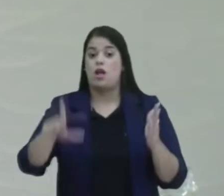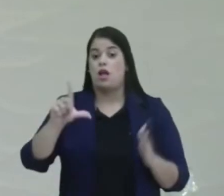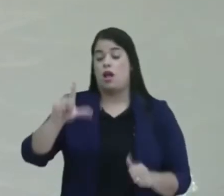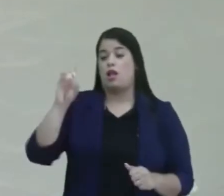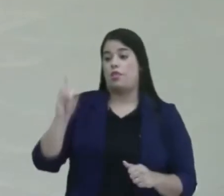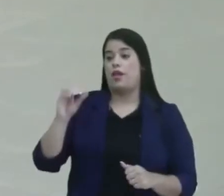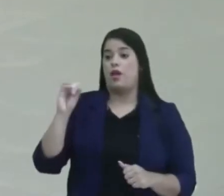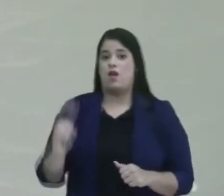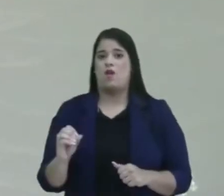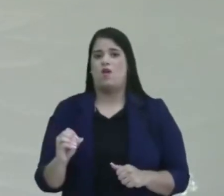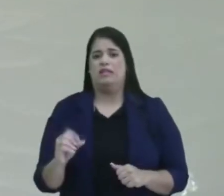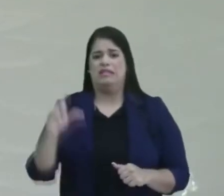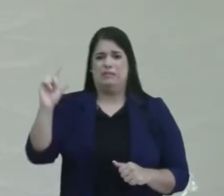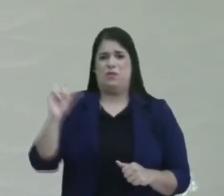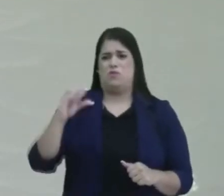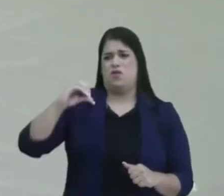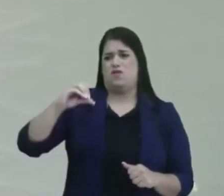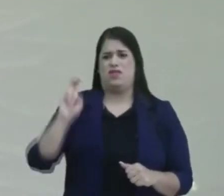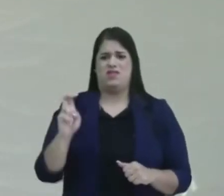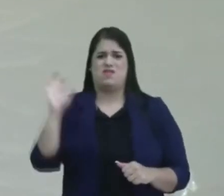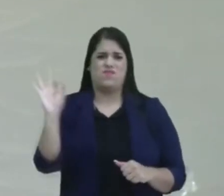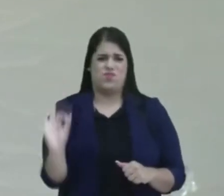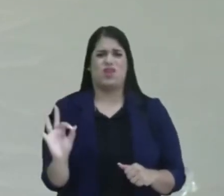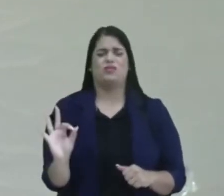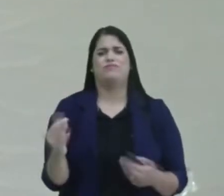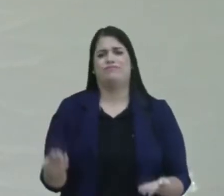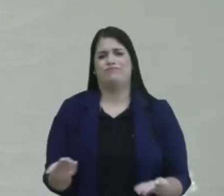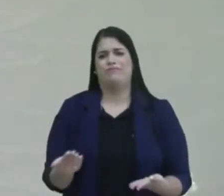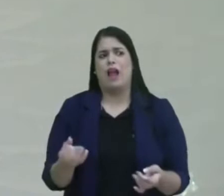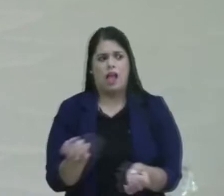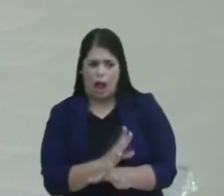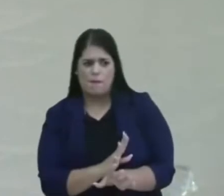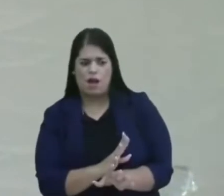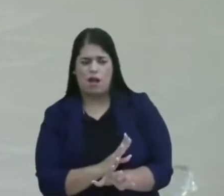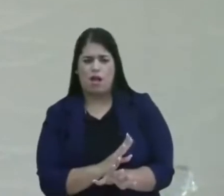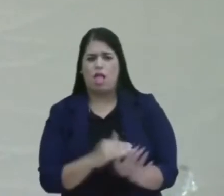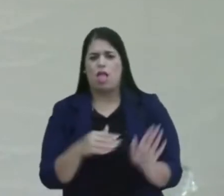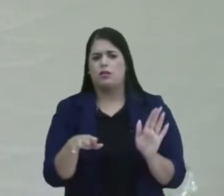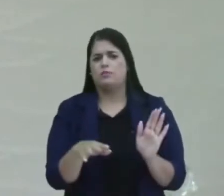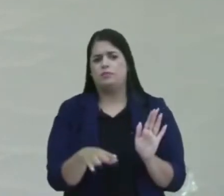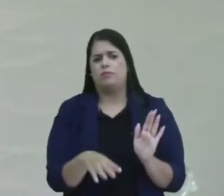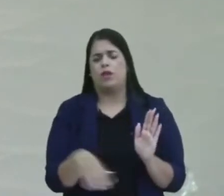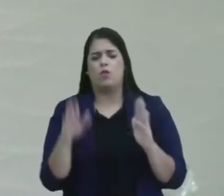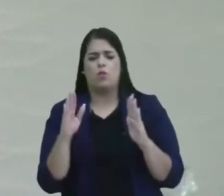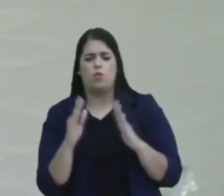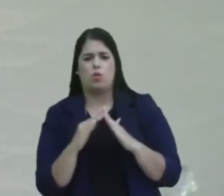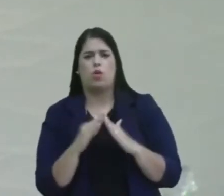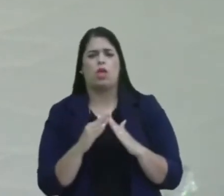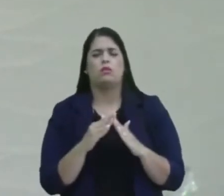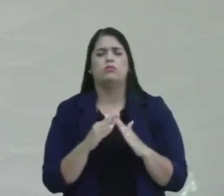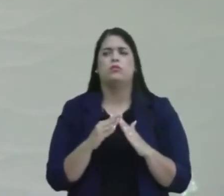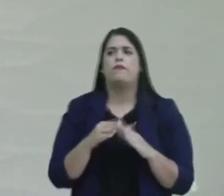uma redução de 95%. É só para não dizer assim, acabei com o próprio Casa Verde e Amarela que ele